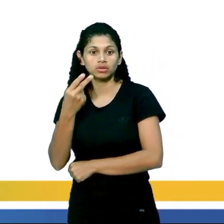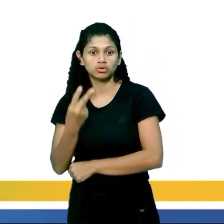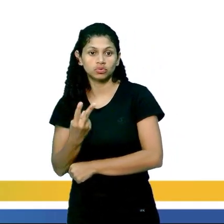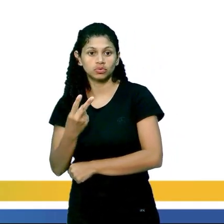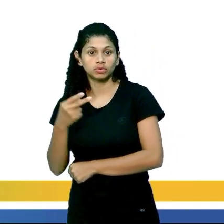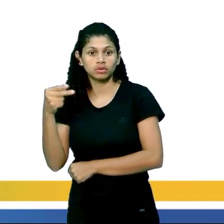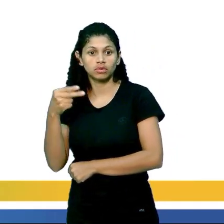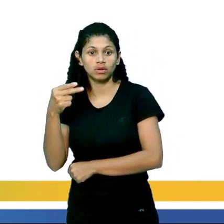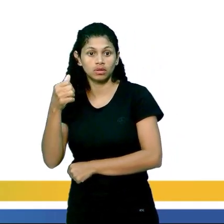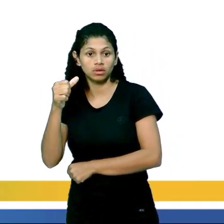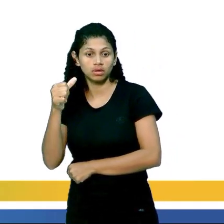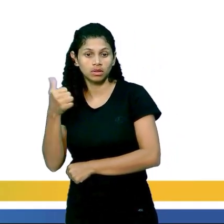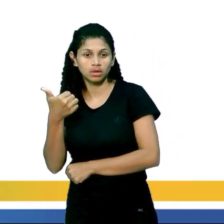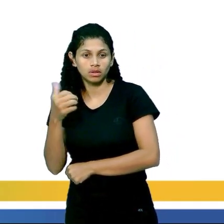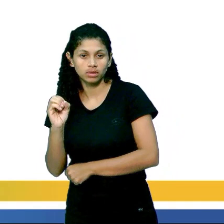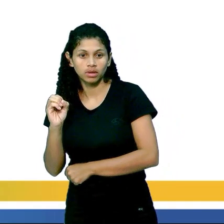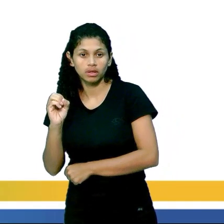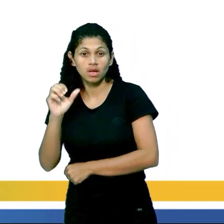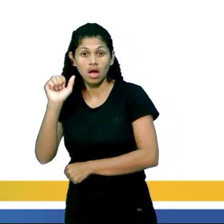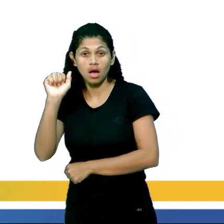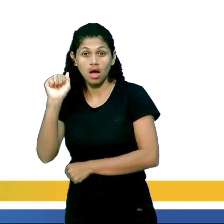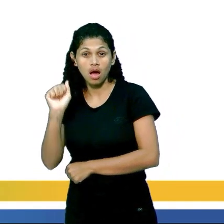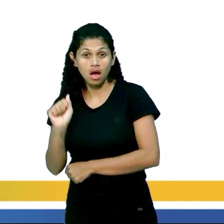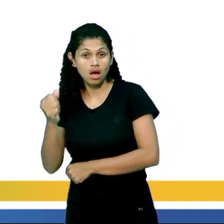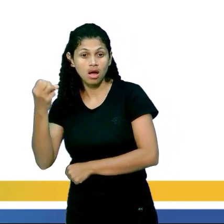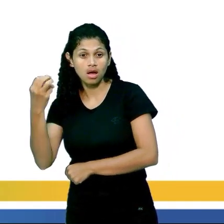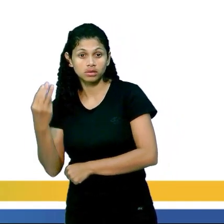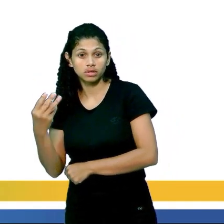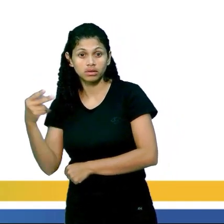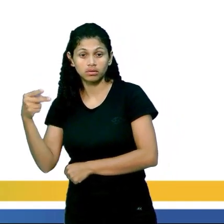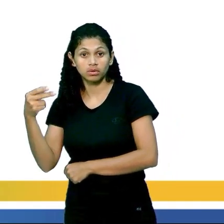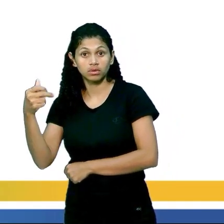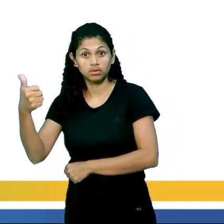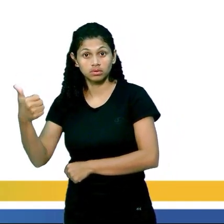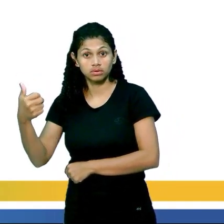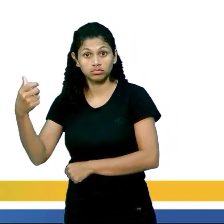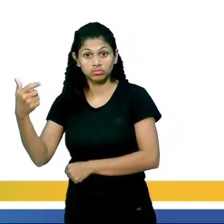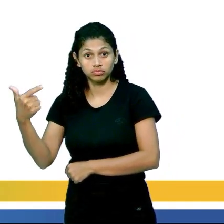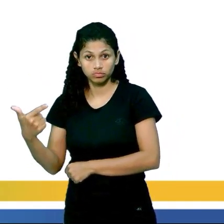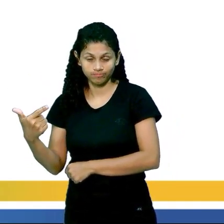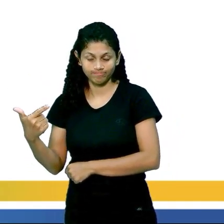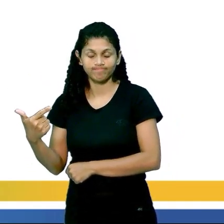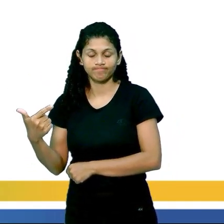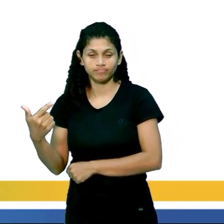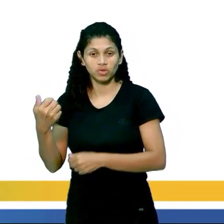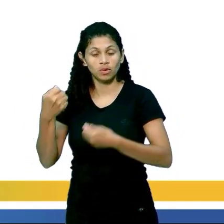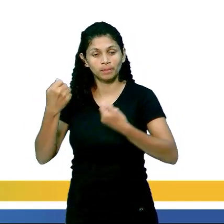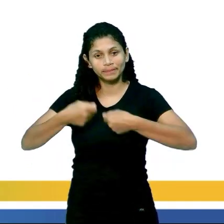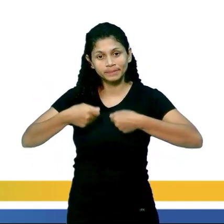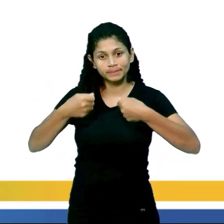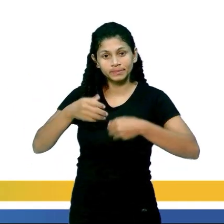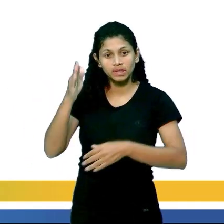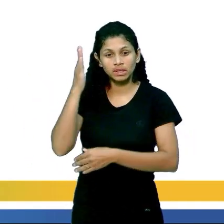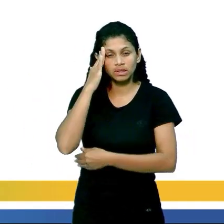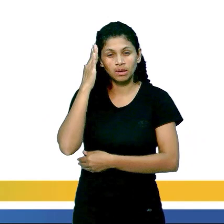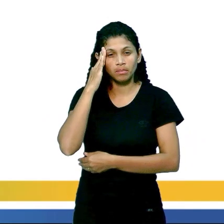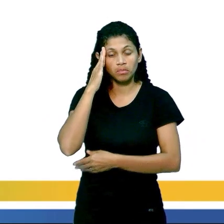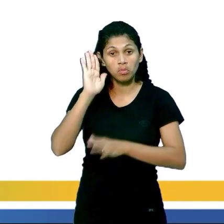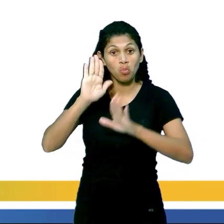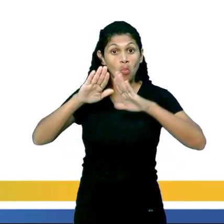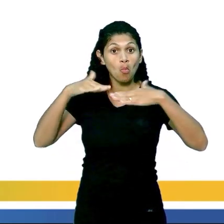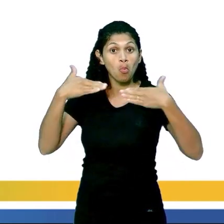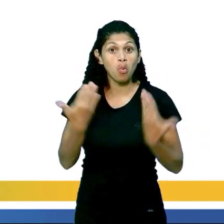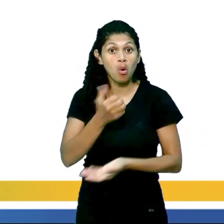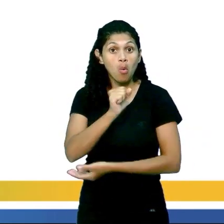A4, 14, e agora eu quero saber qual é o valor do A30, ou seja, do 30º termo